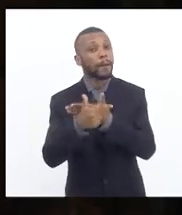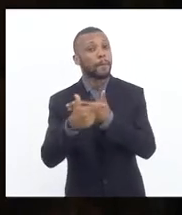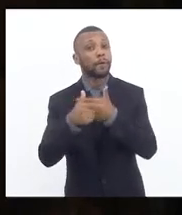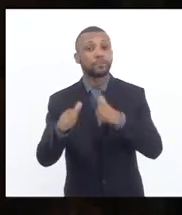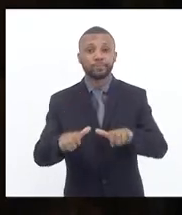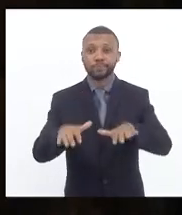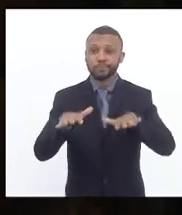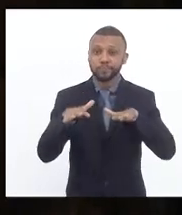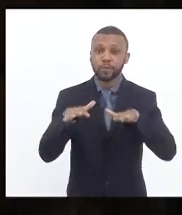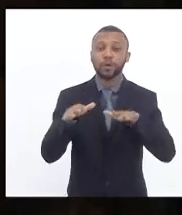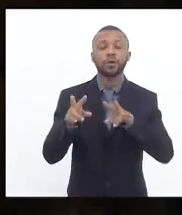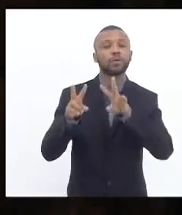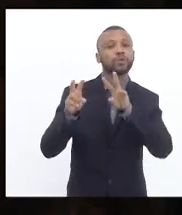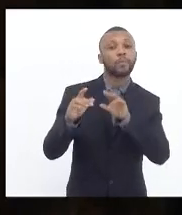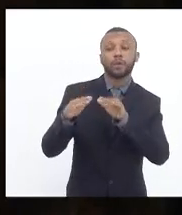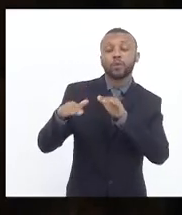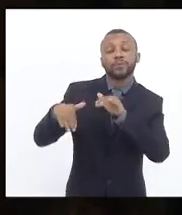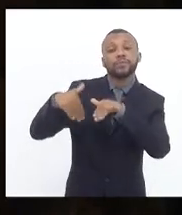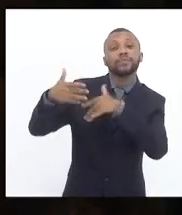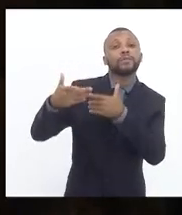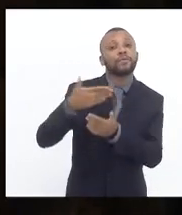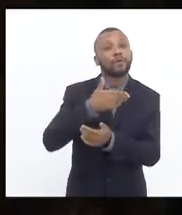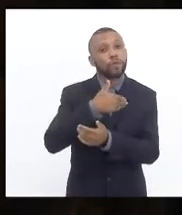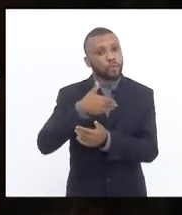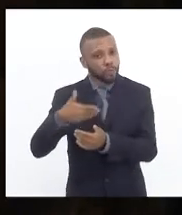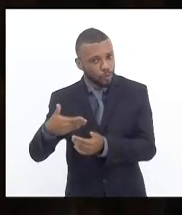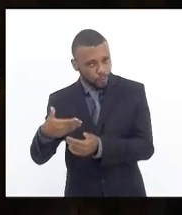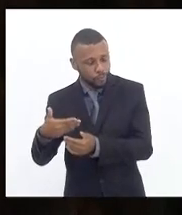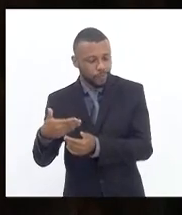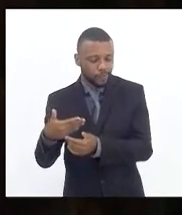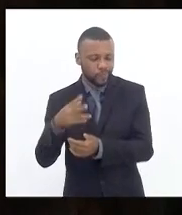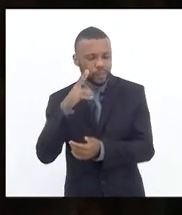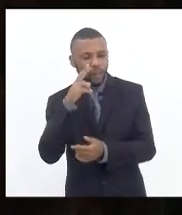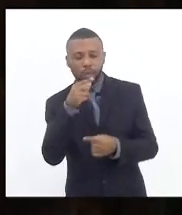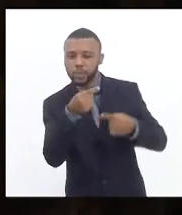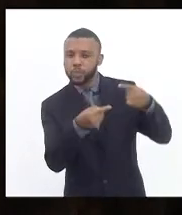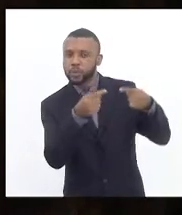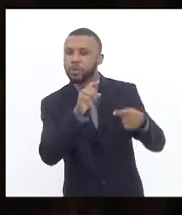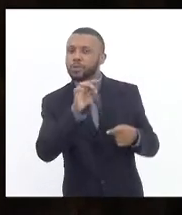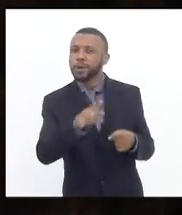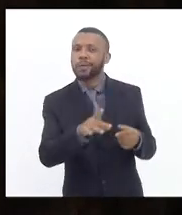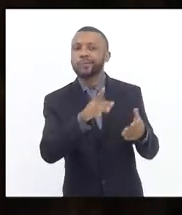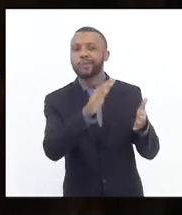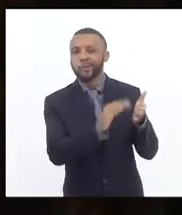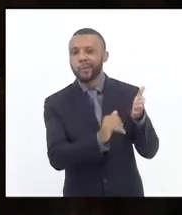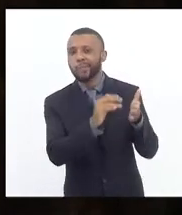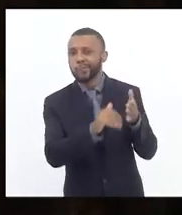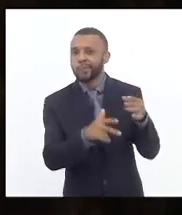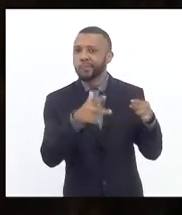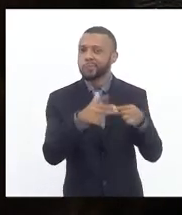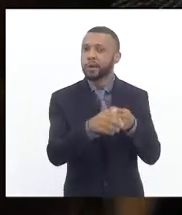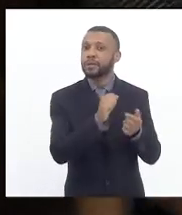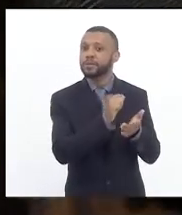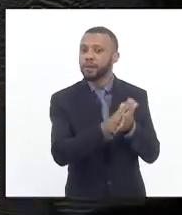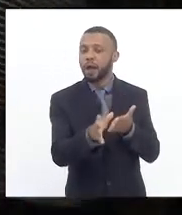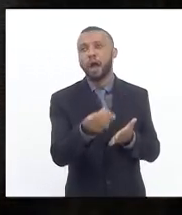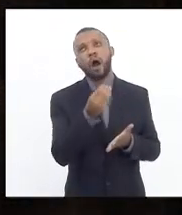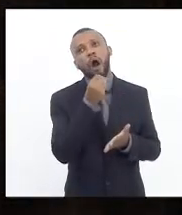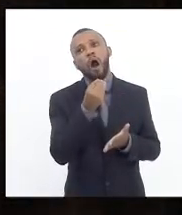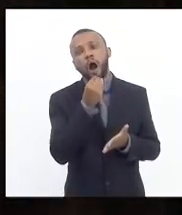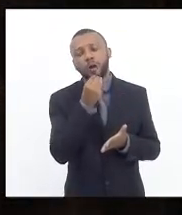questão do desenvolvimento econômico do Estado a que a gente só viu como cortar despesas é óbvio que elas são necessárias